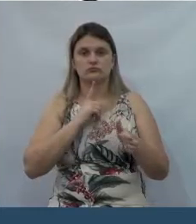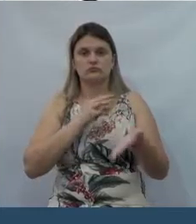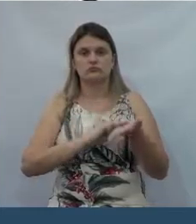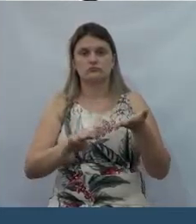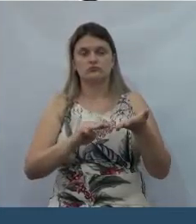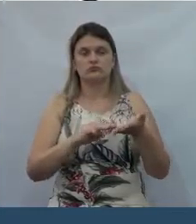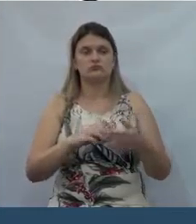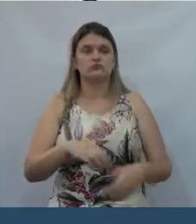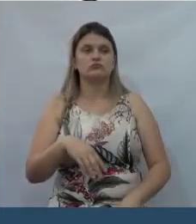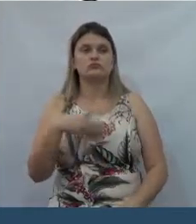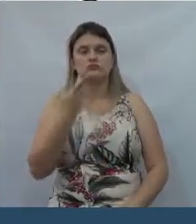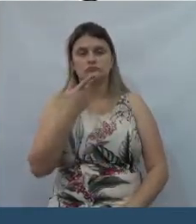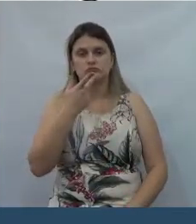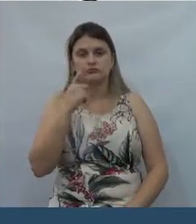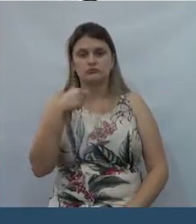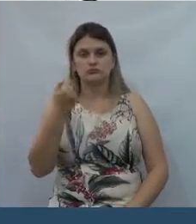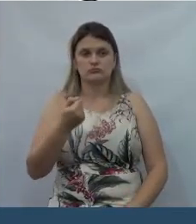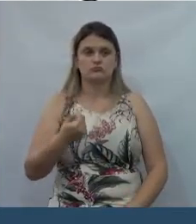aqui